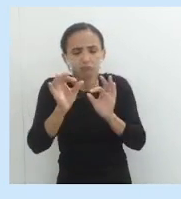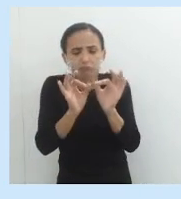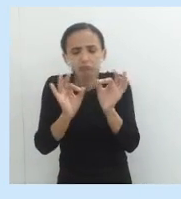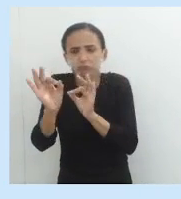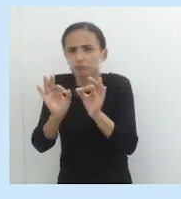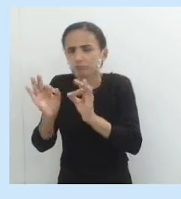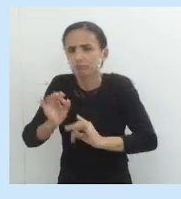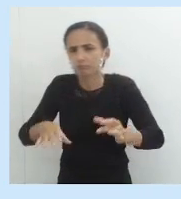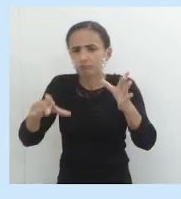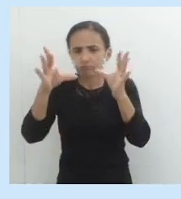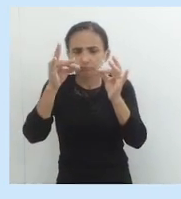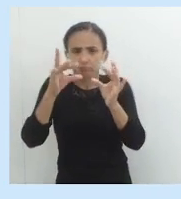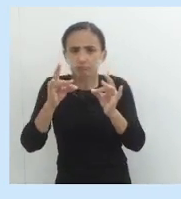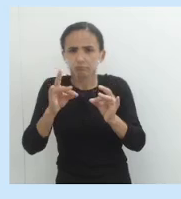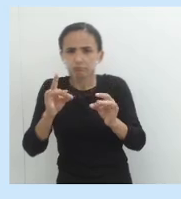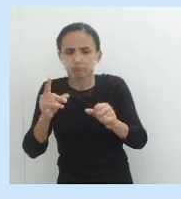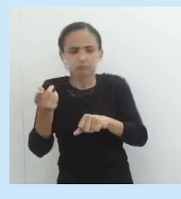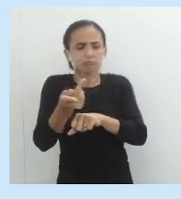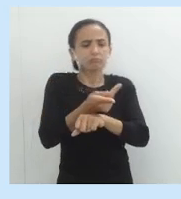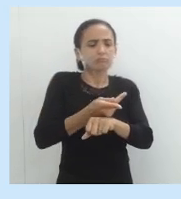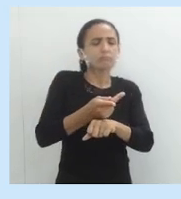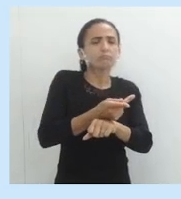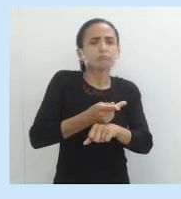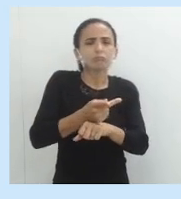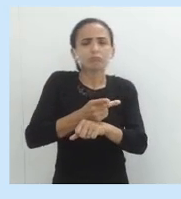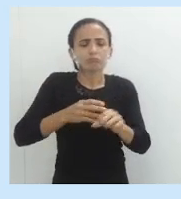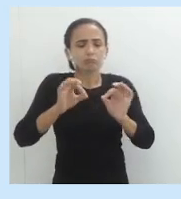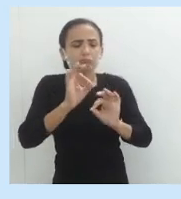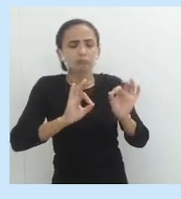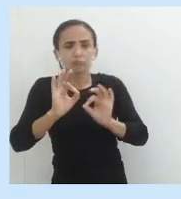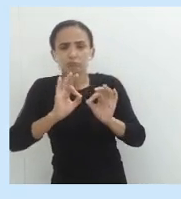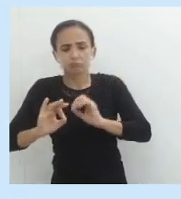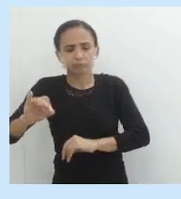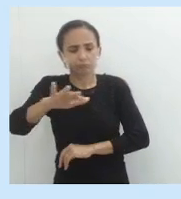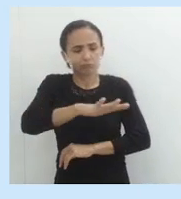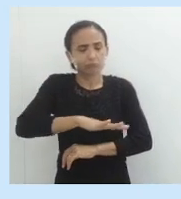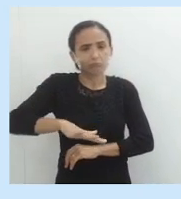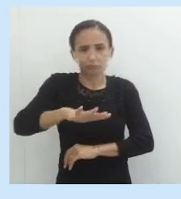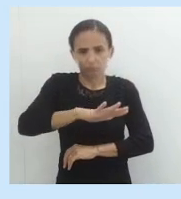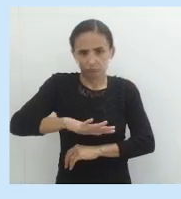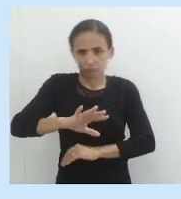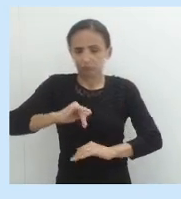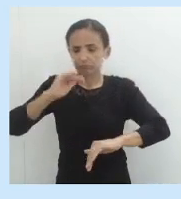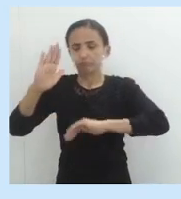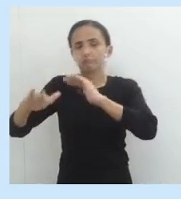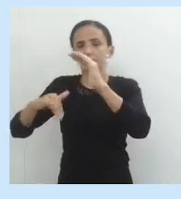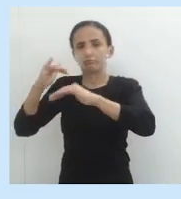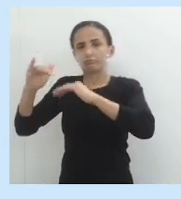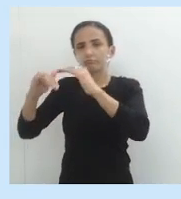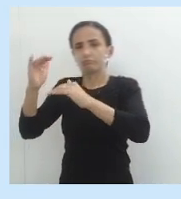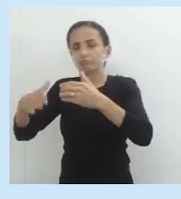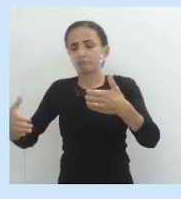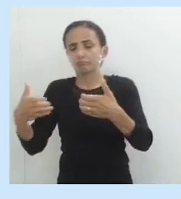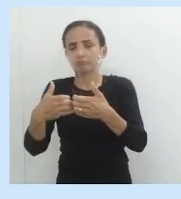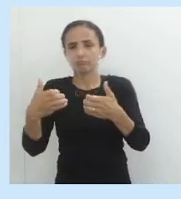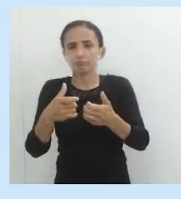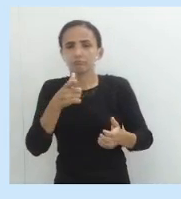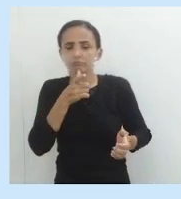começou-se a crescimento de vilas, né, em determinadas regiões, que eles começaram a se desenvolver próximo dos rios,